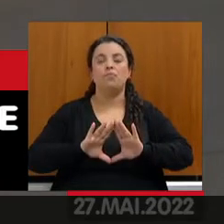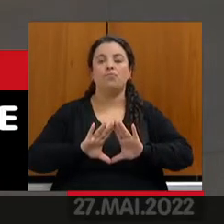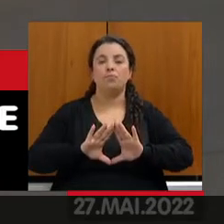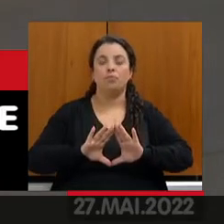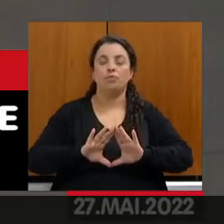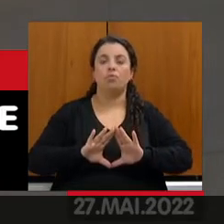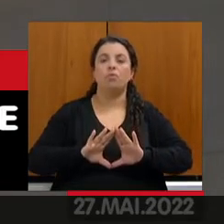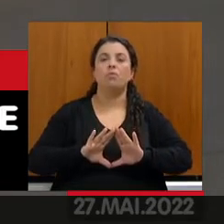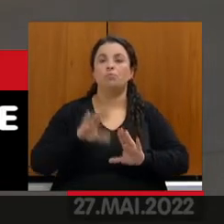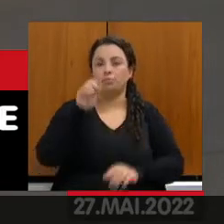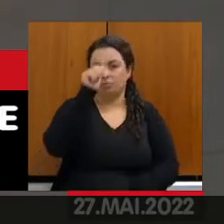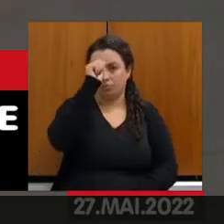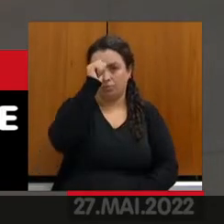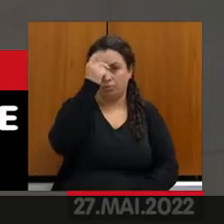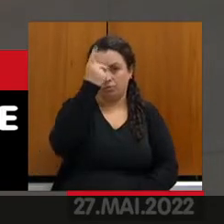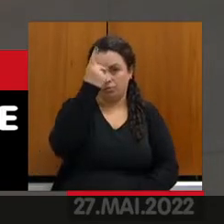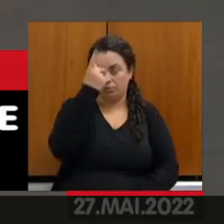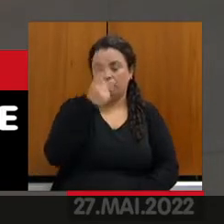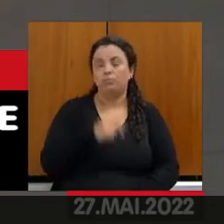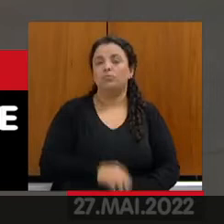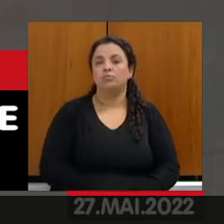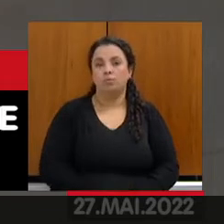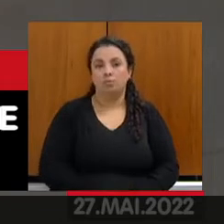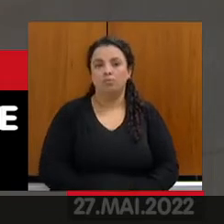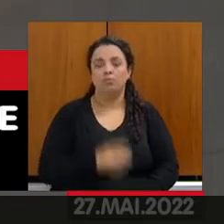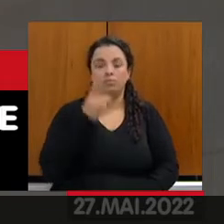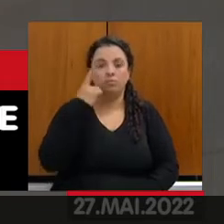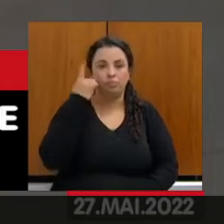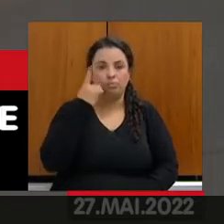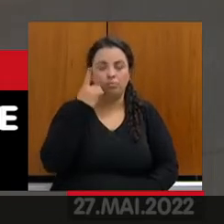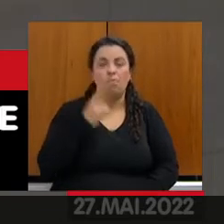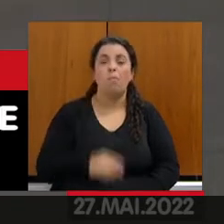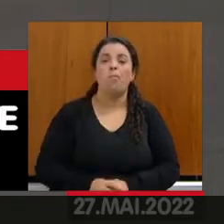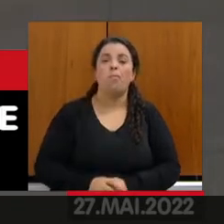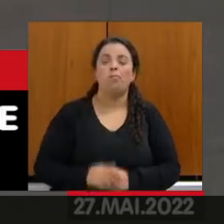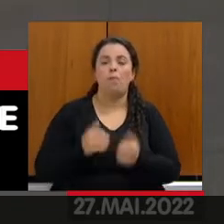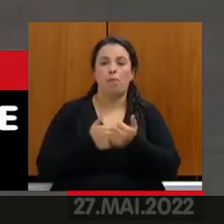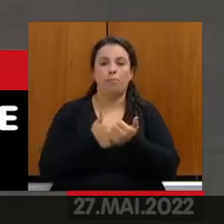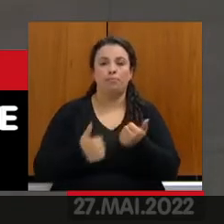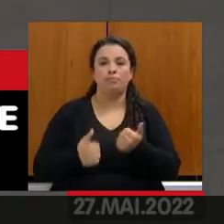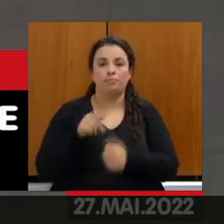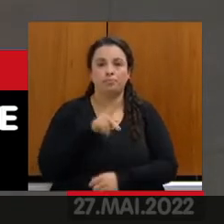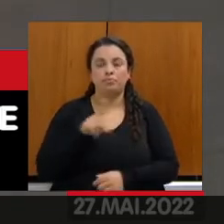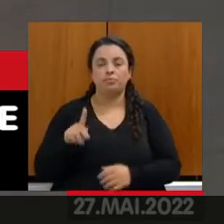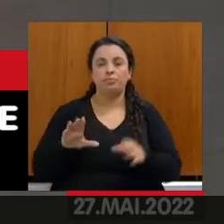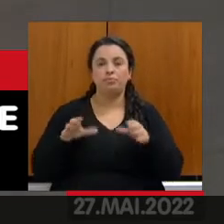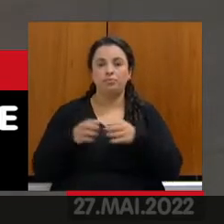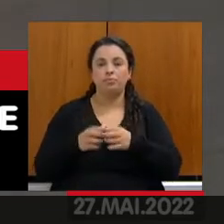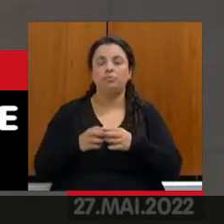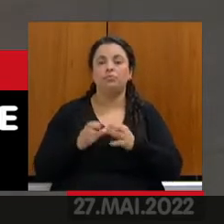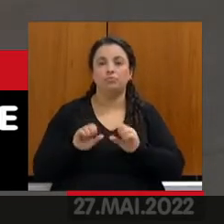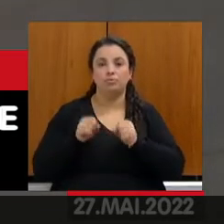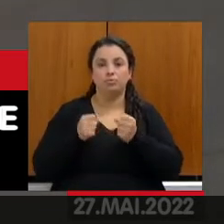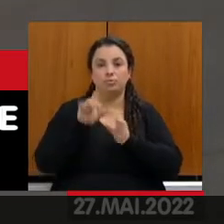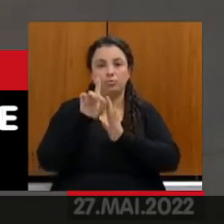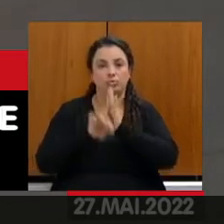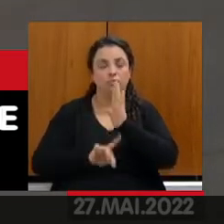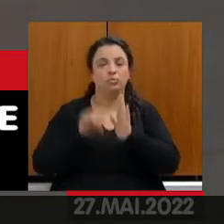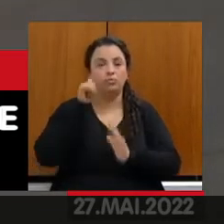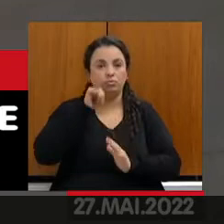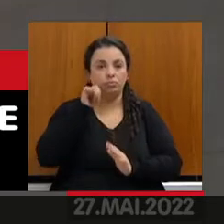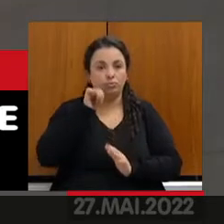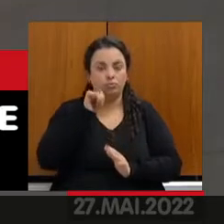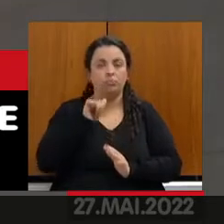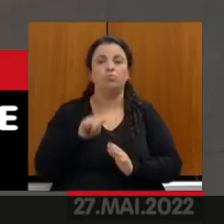deputada Ana Paula Siqueira excelentíssima Senhora vice-presidente da comissão de defesa dos direitos da mulher e presidente da Comissão